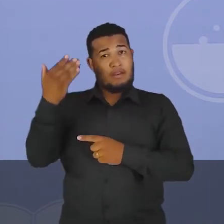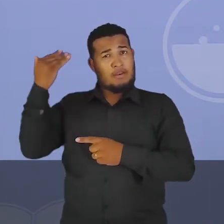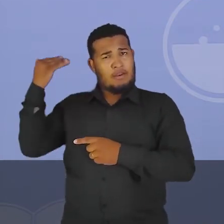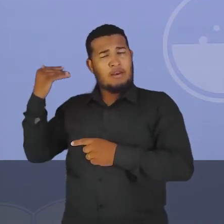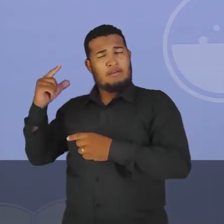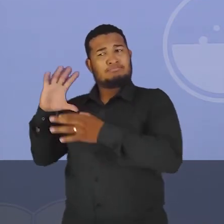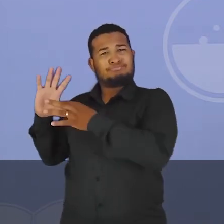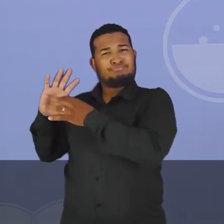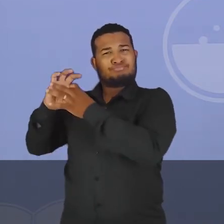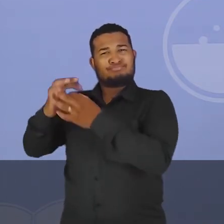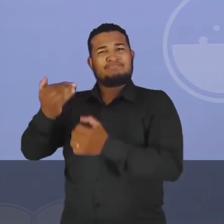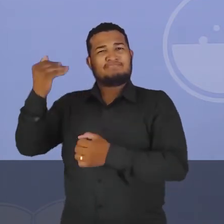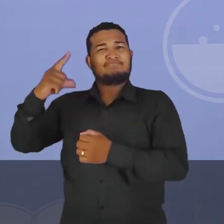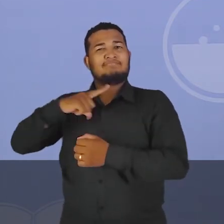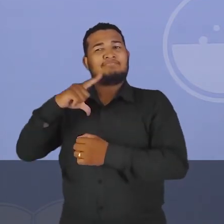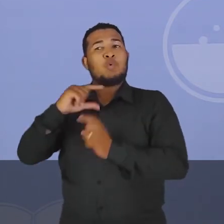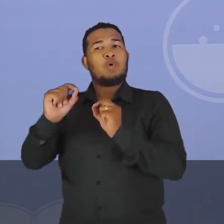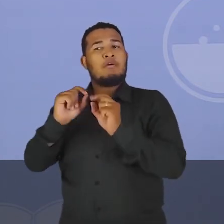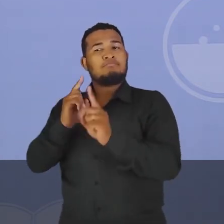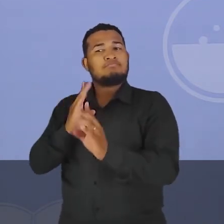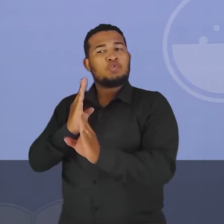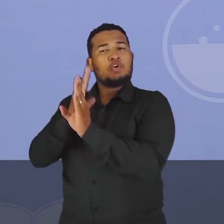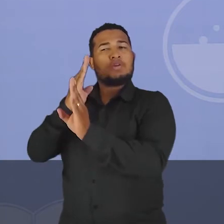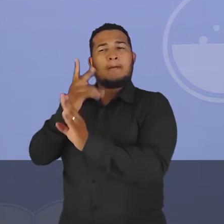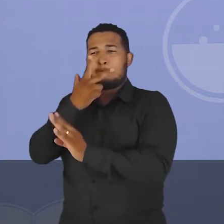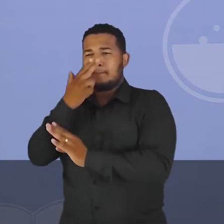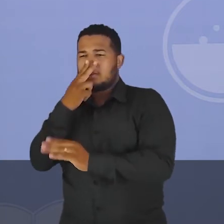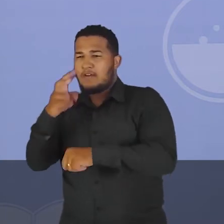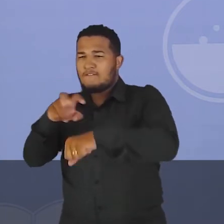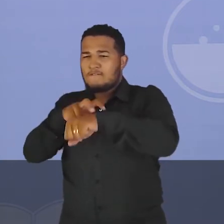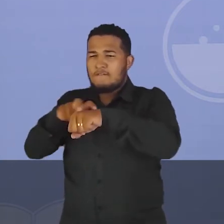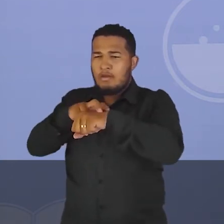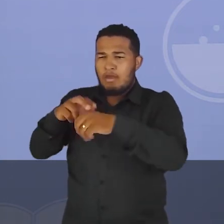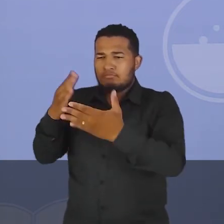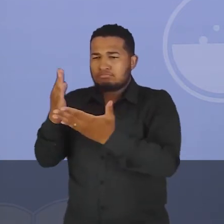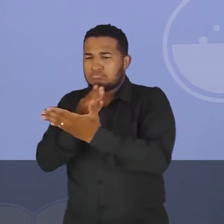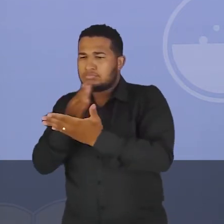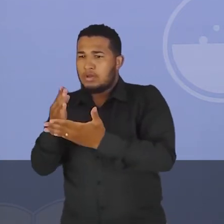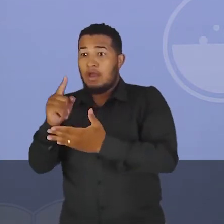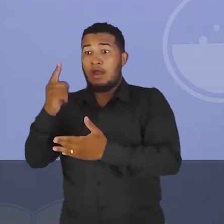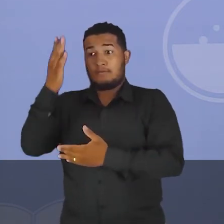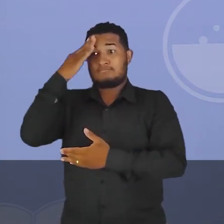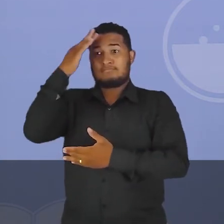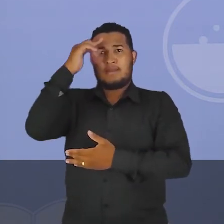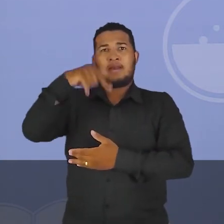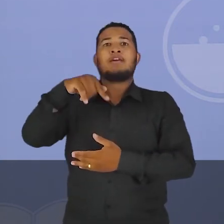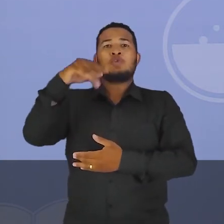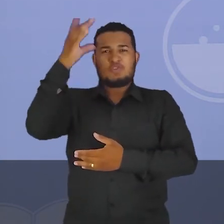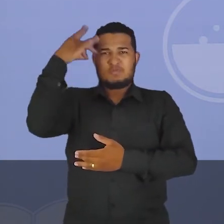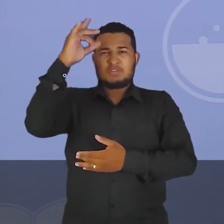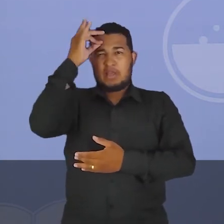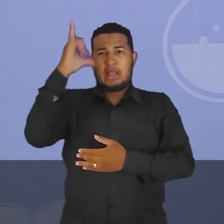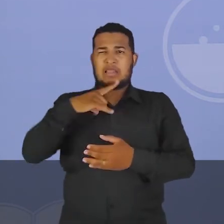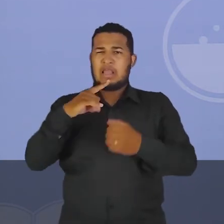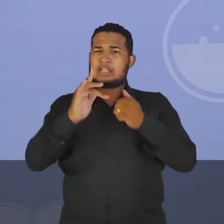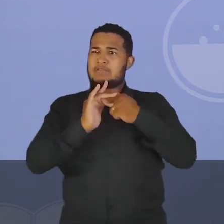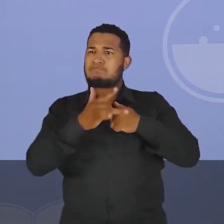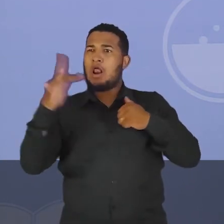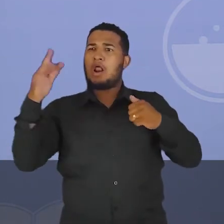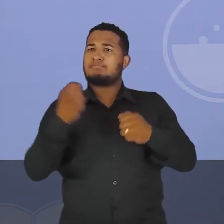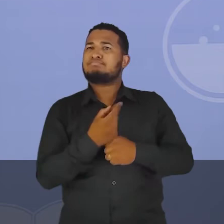achavam, porque eles tinham encontrado umas pedras verdes, entre aspas, que o Espírito Santo era cheio de